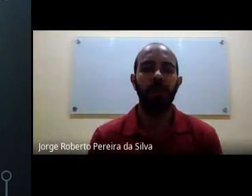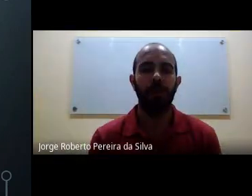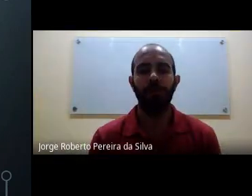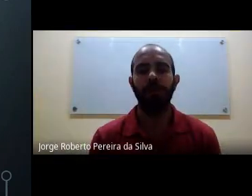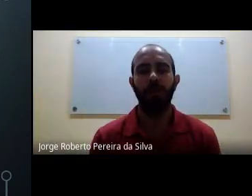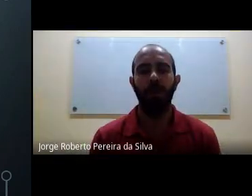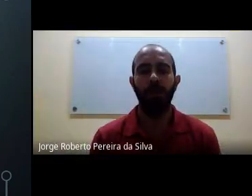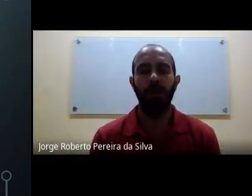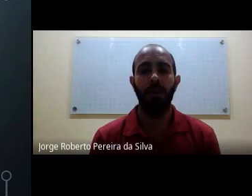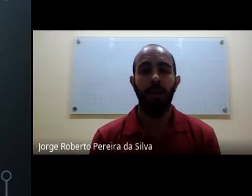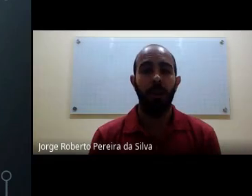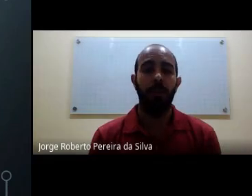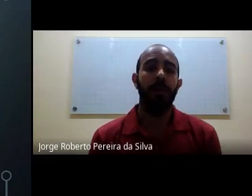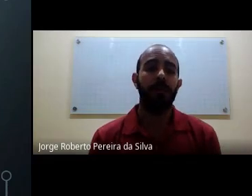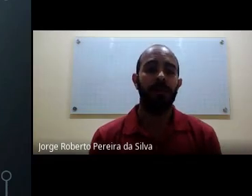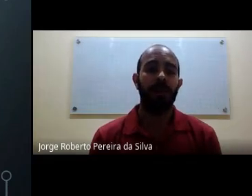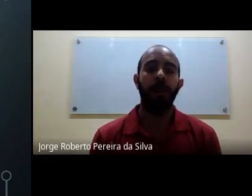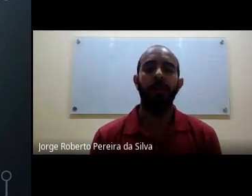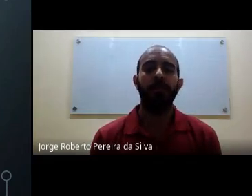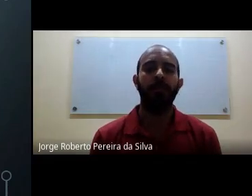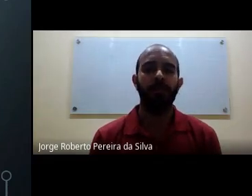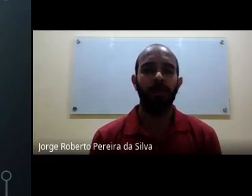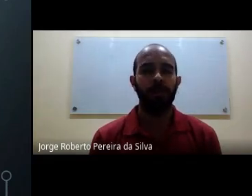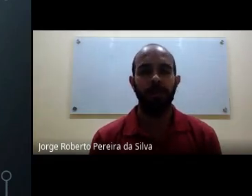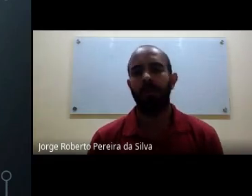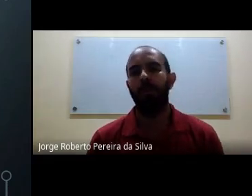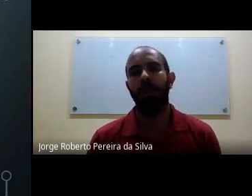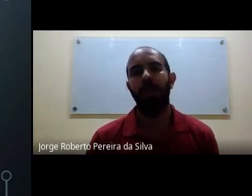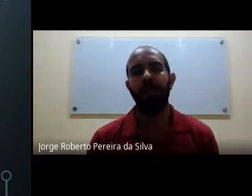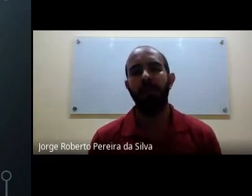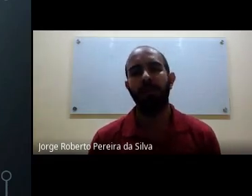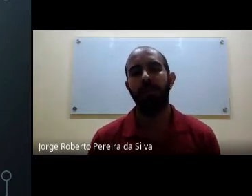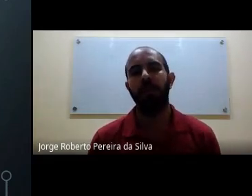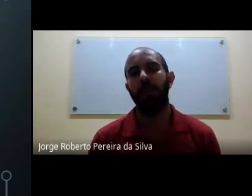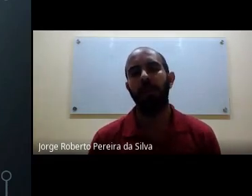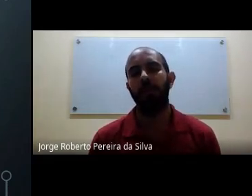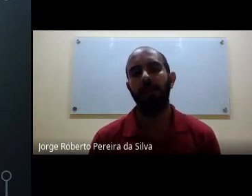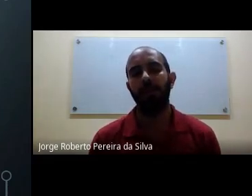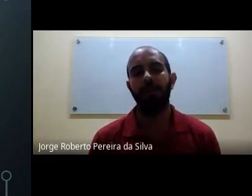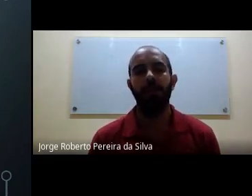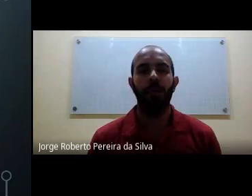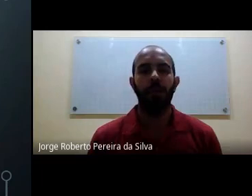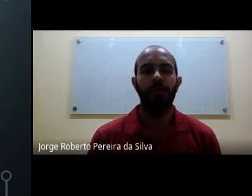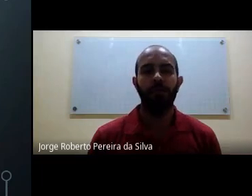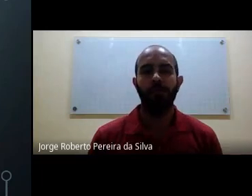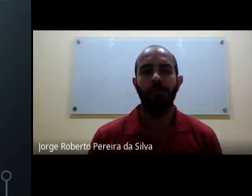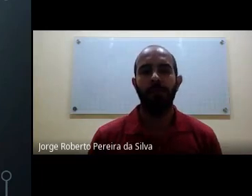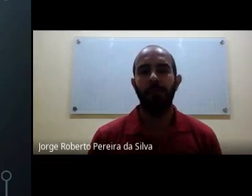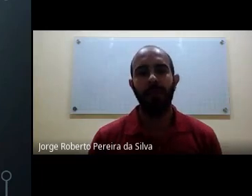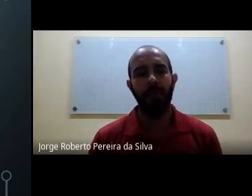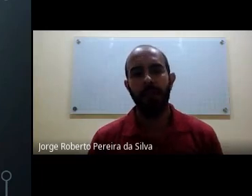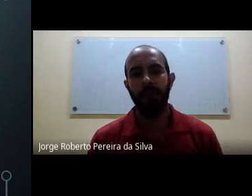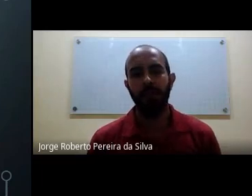estava conduzindo corrente. Mas, na maioria dos condutores, como aquele exemplo que a gente tinha colocado, por exemplo, de